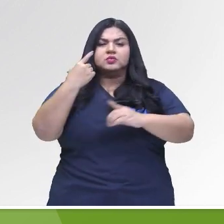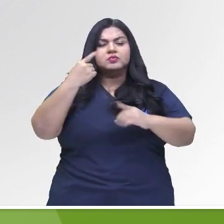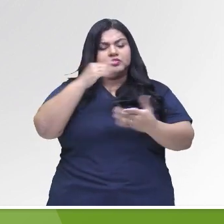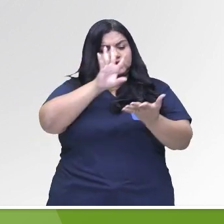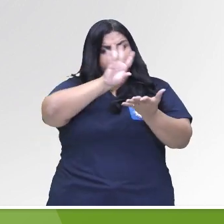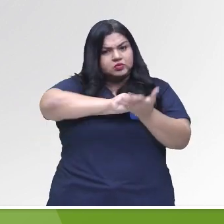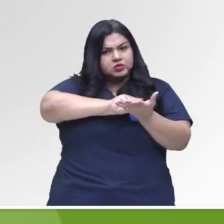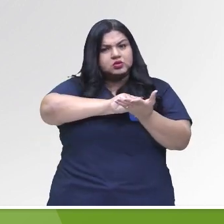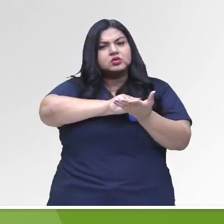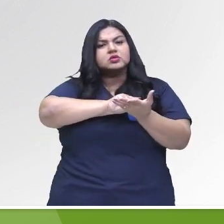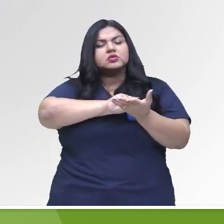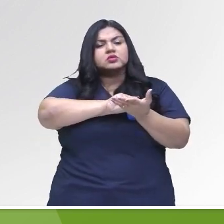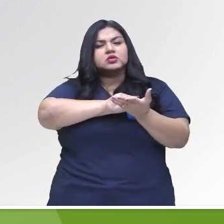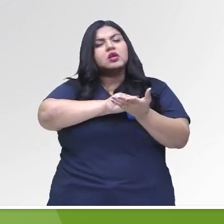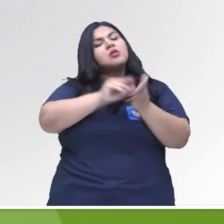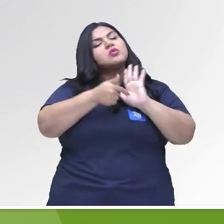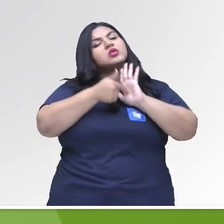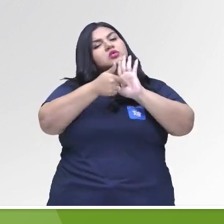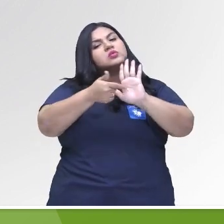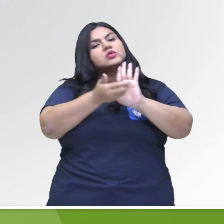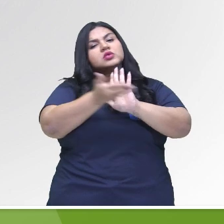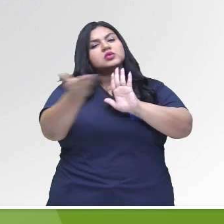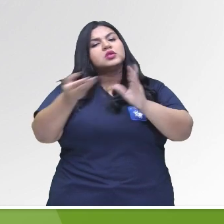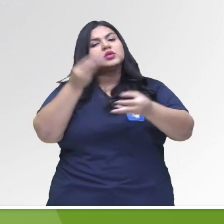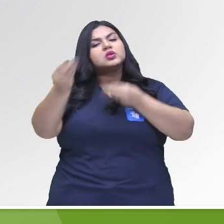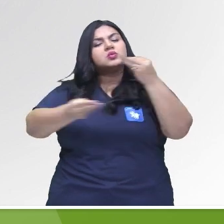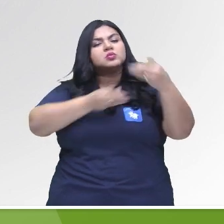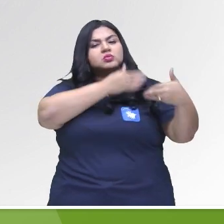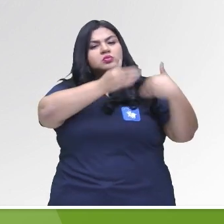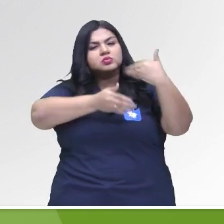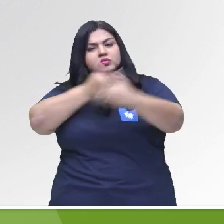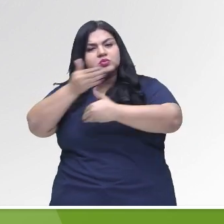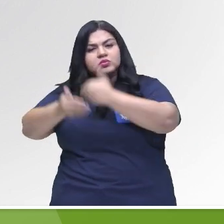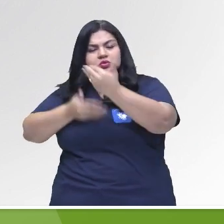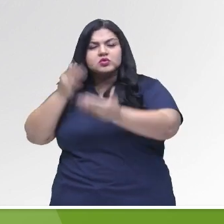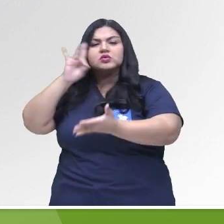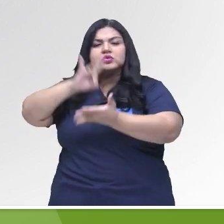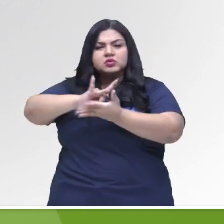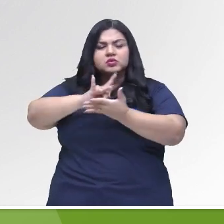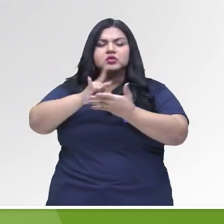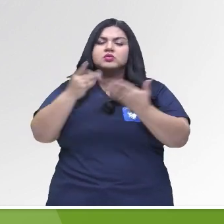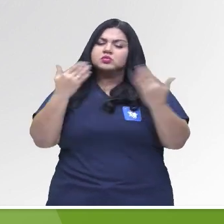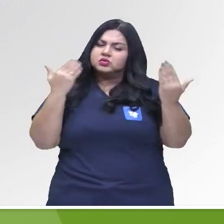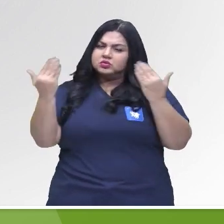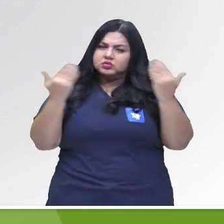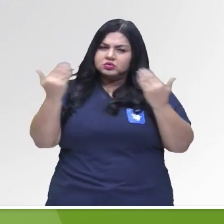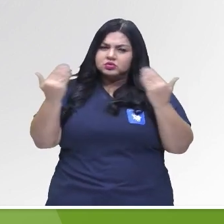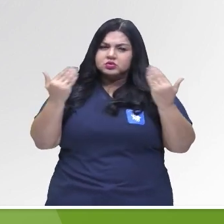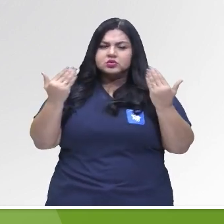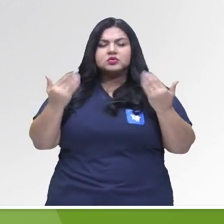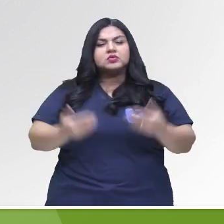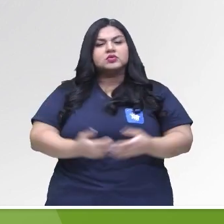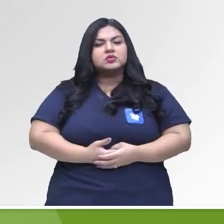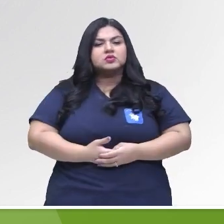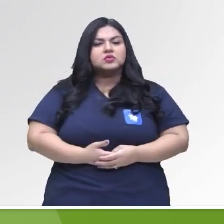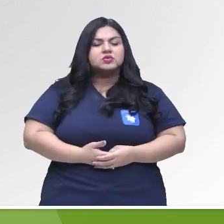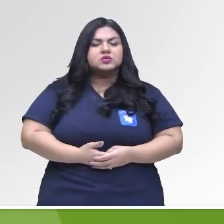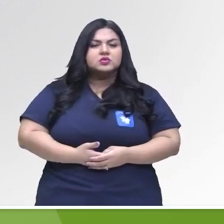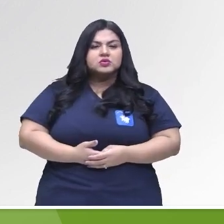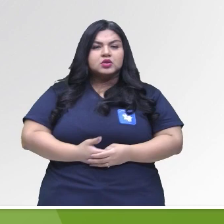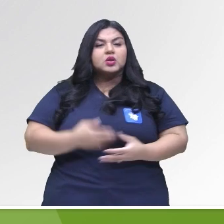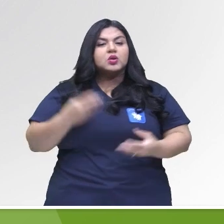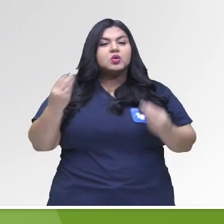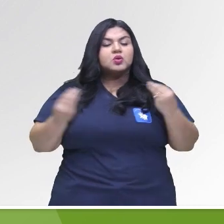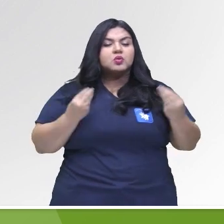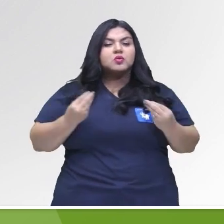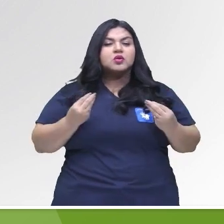tá? E aí eu quero mostrar para vocês agora como que é esse processo. Na verdade, é uma analogia, né, que eu quero mostrar para vocês de como se dá